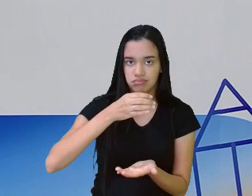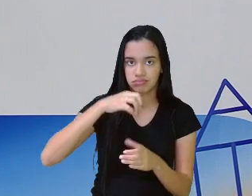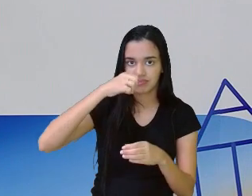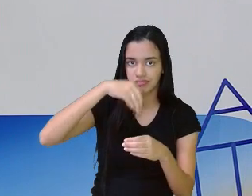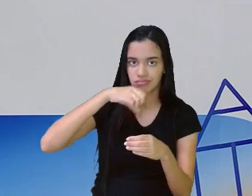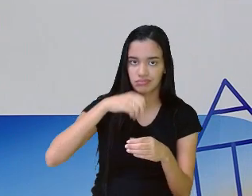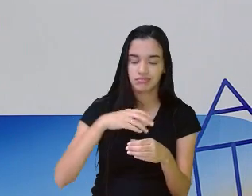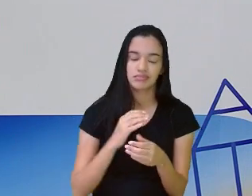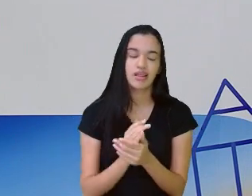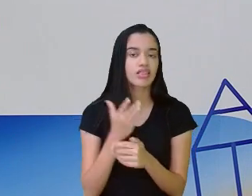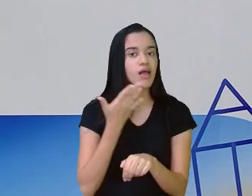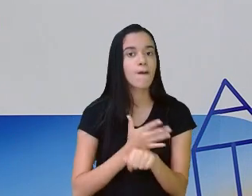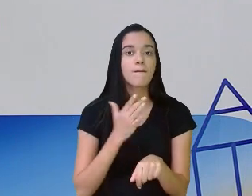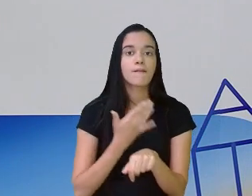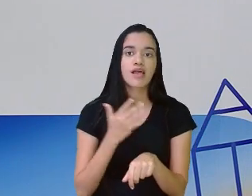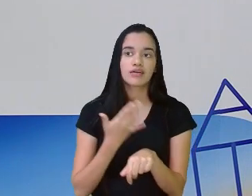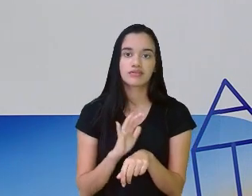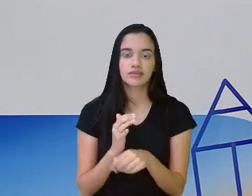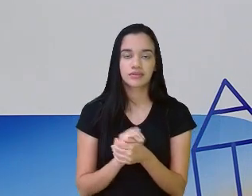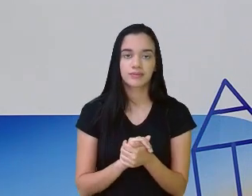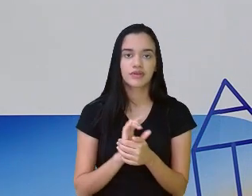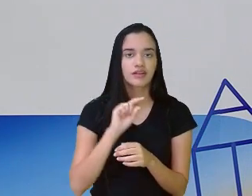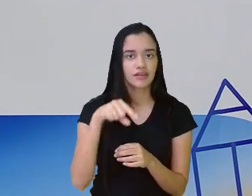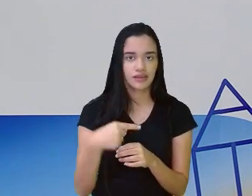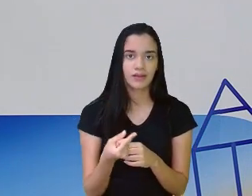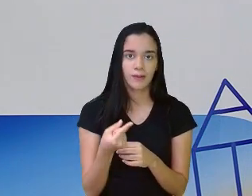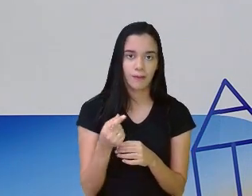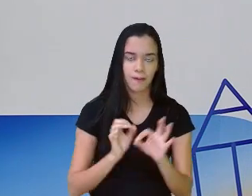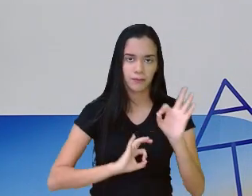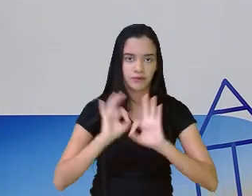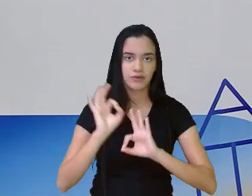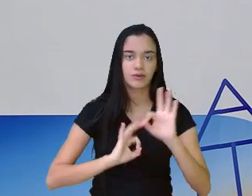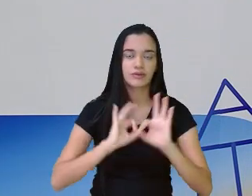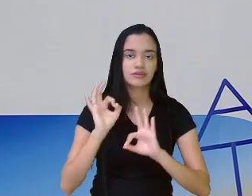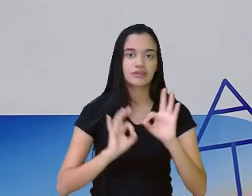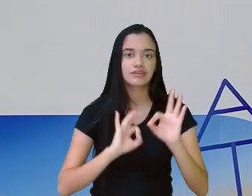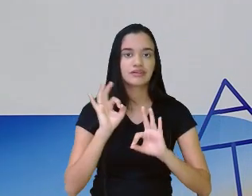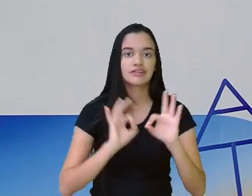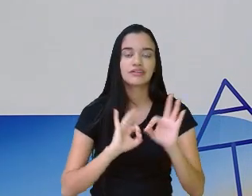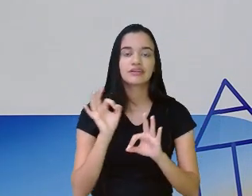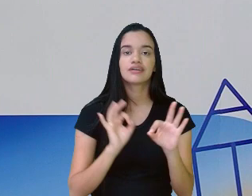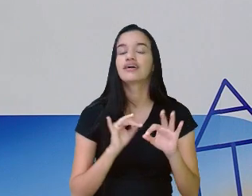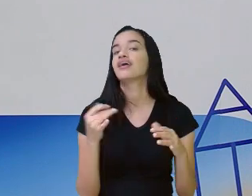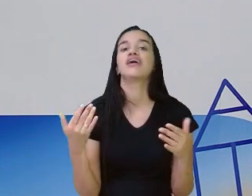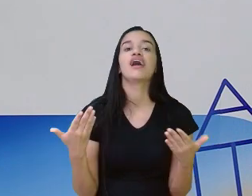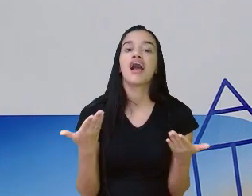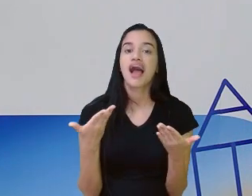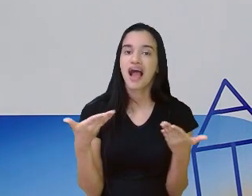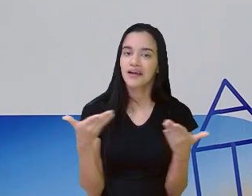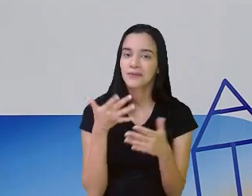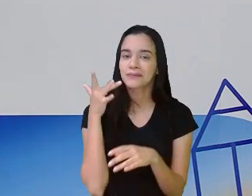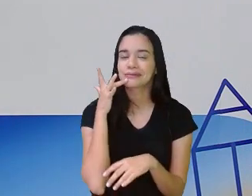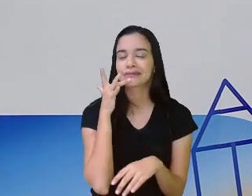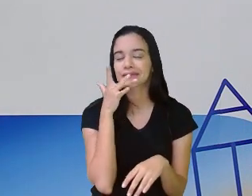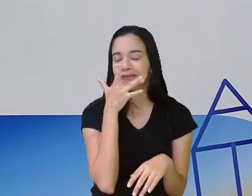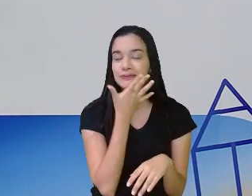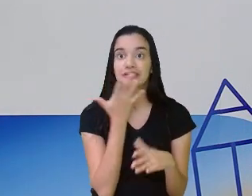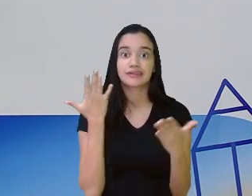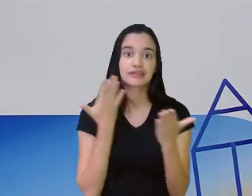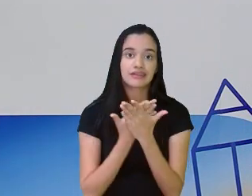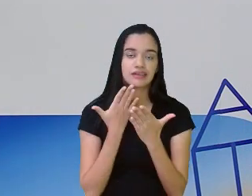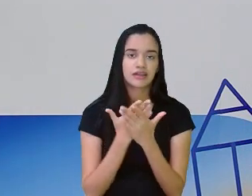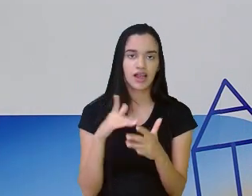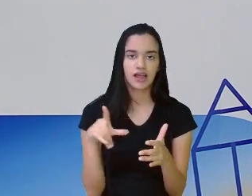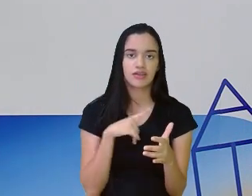tirar aqui esses discos, depois a gente organiza eles e vou para a nossa parte gostosa da aula. Eu